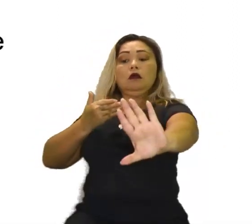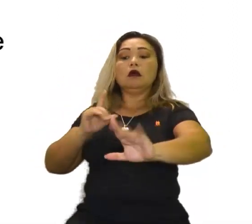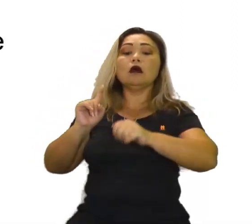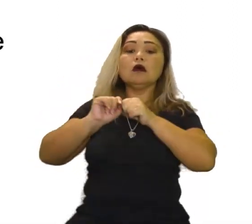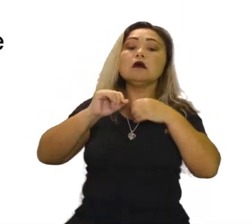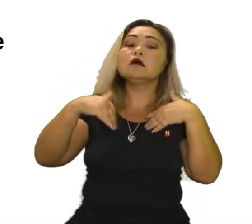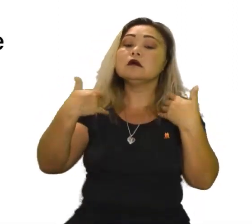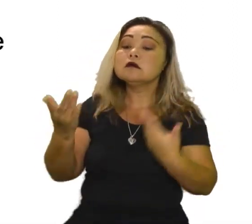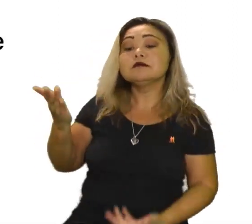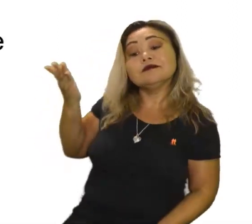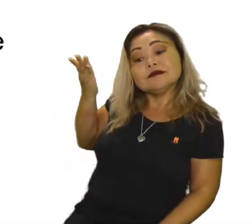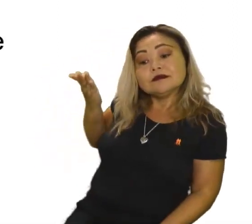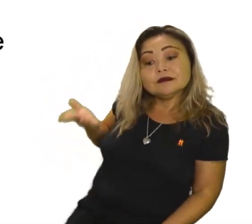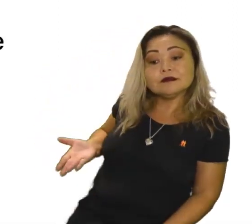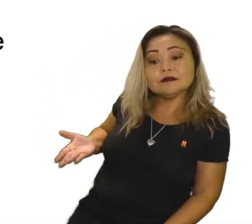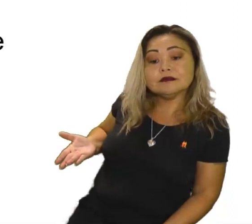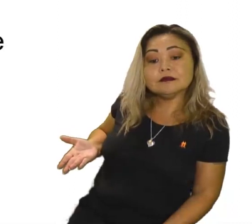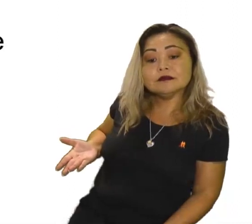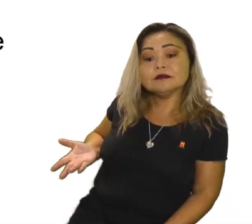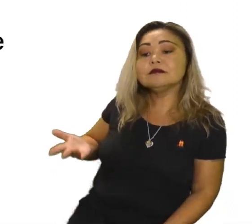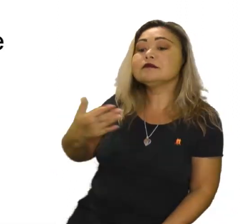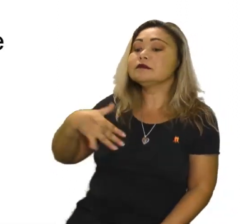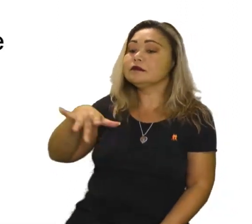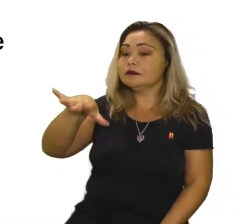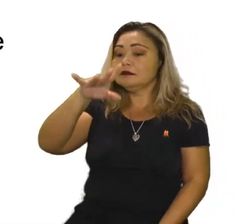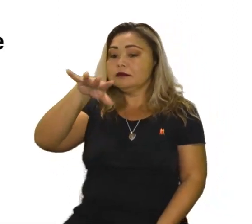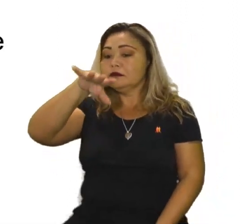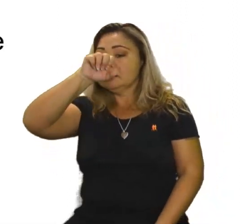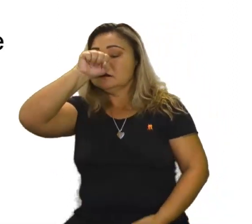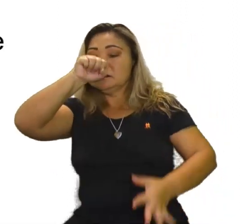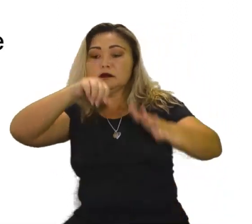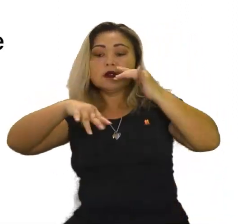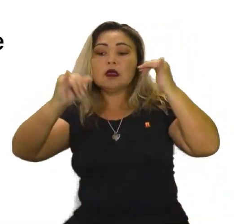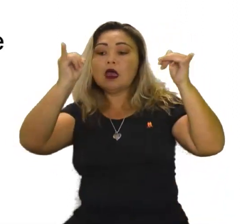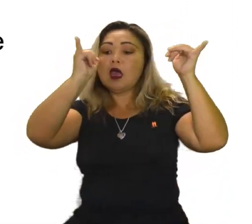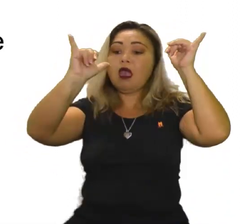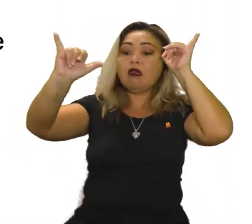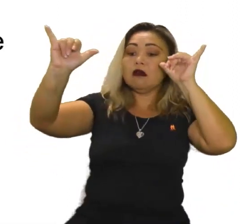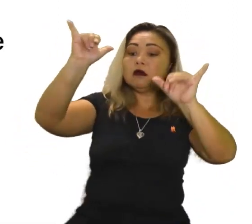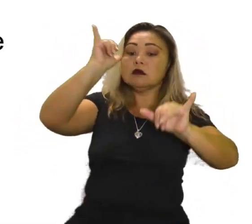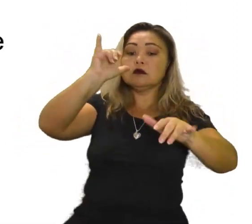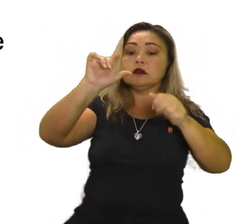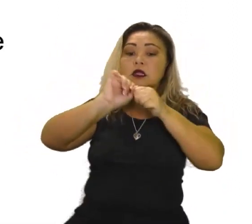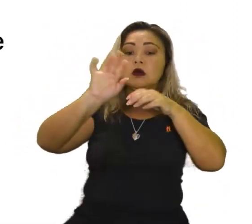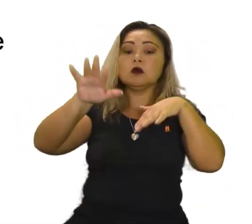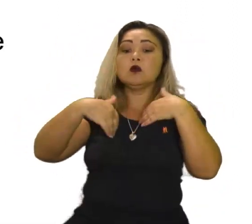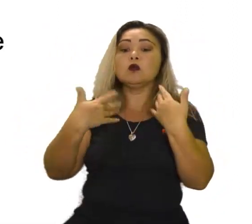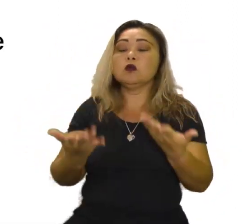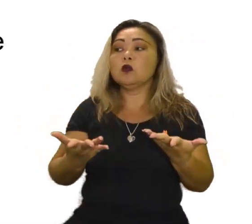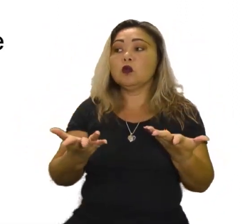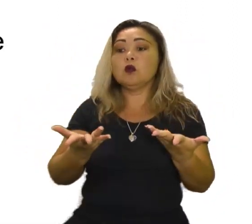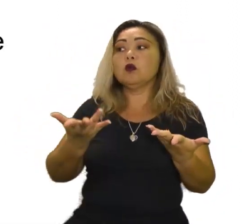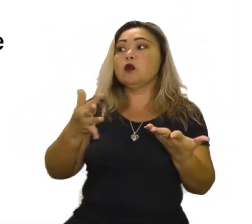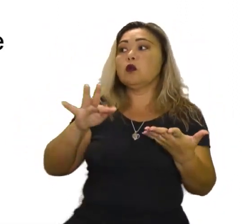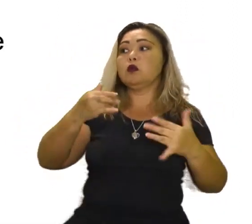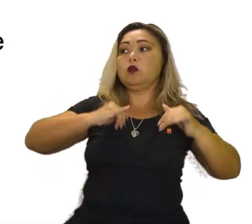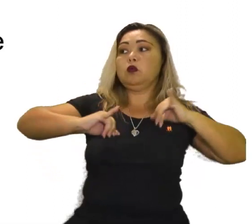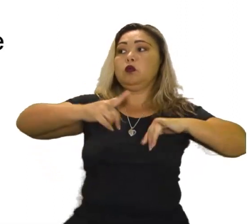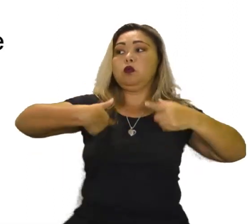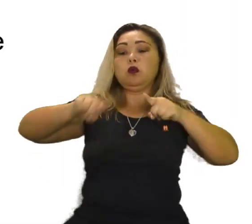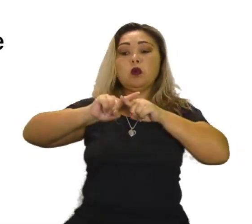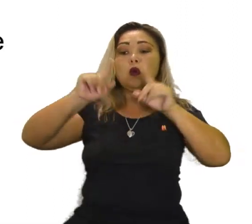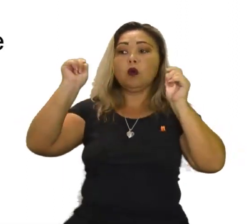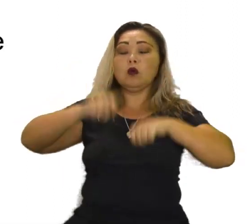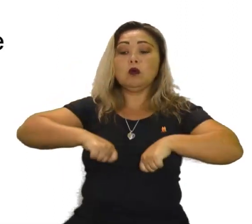Precauções, tá aí, eu coloquei aí os odores, né? Evitar a utilização desses odores, ou então perfume, qualquer coisa